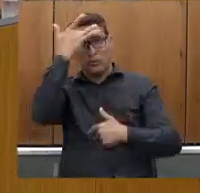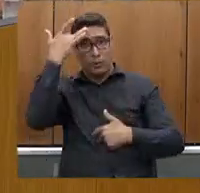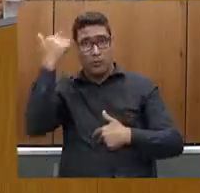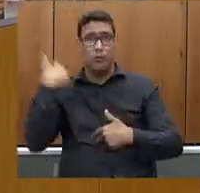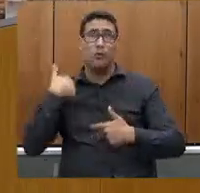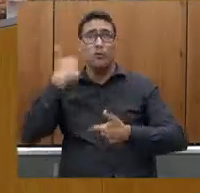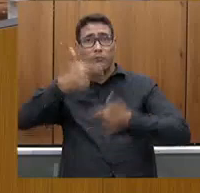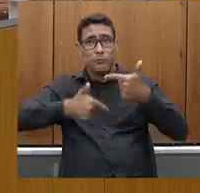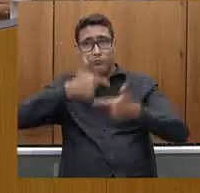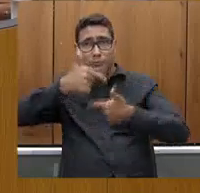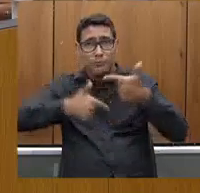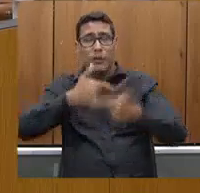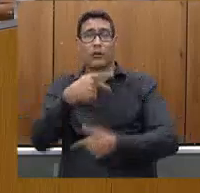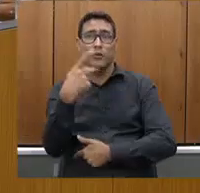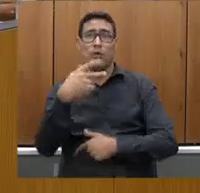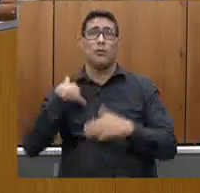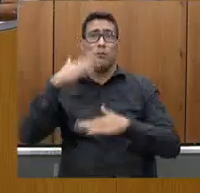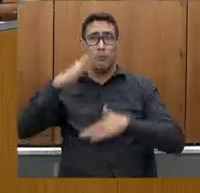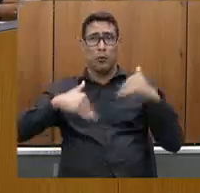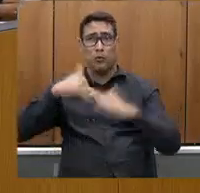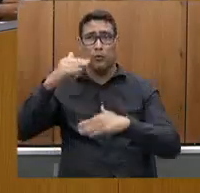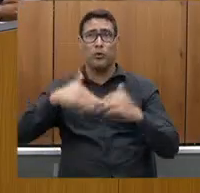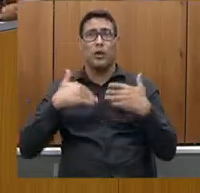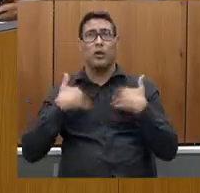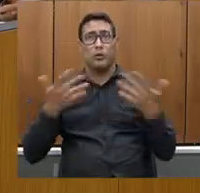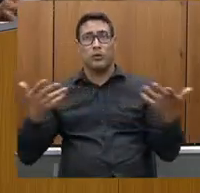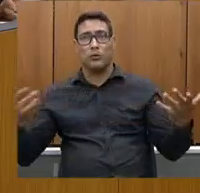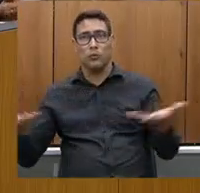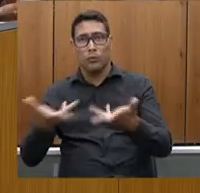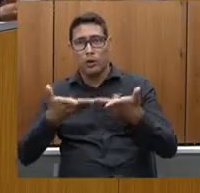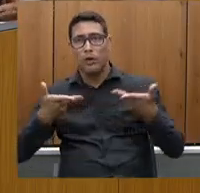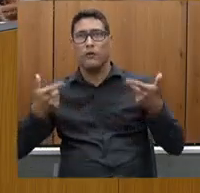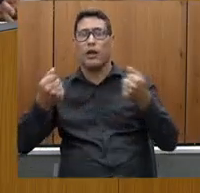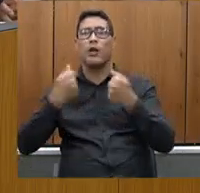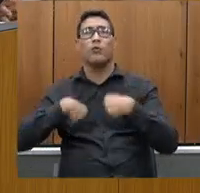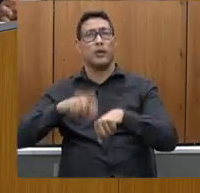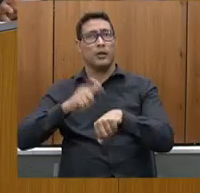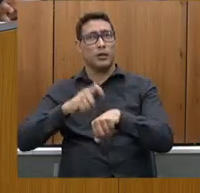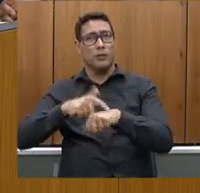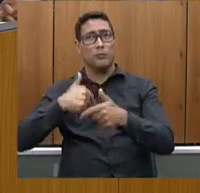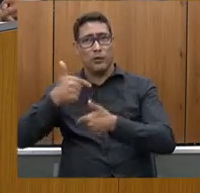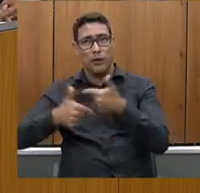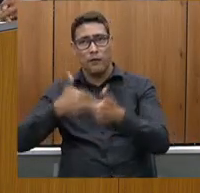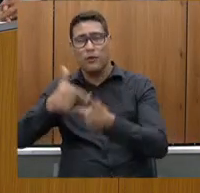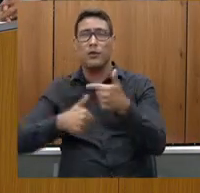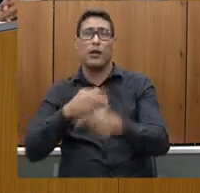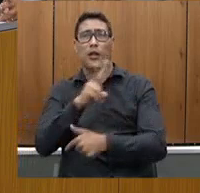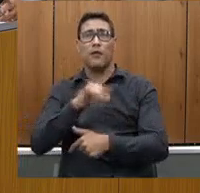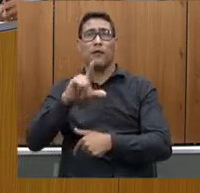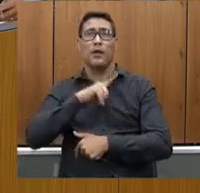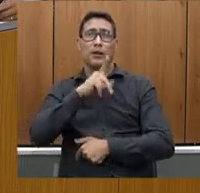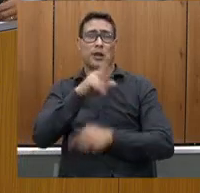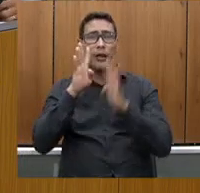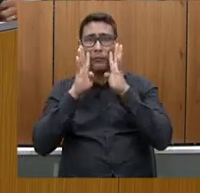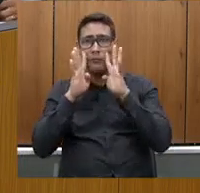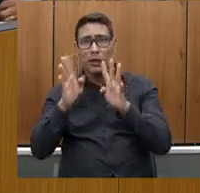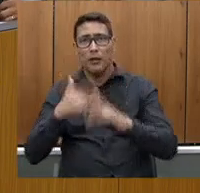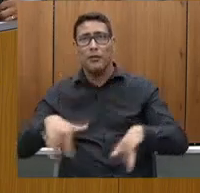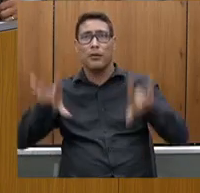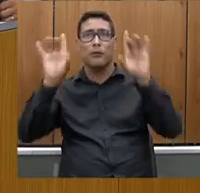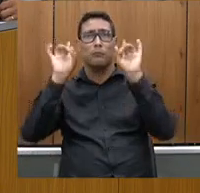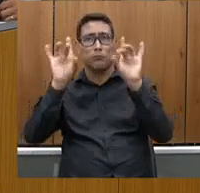trabalham ali também um profissionais qualificado e capacitado para aquele tempo de serviço ele vai dar uma atenção né especial e